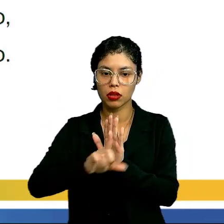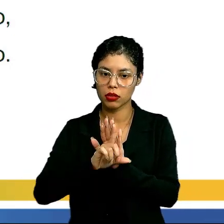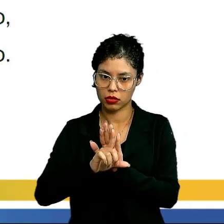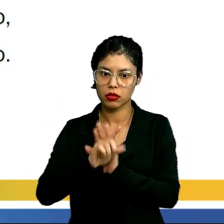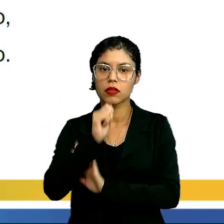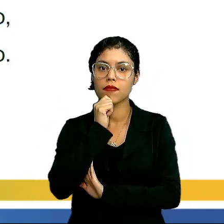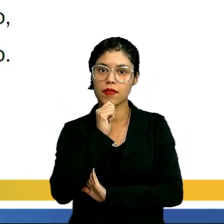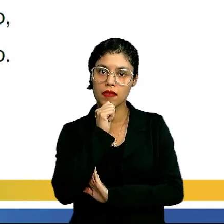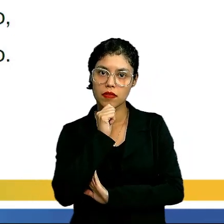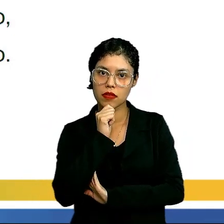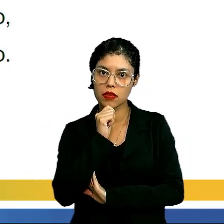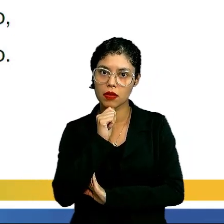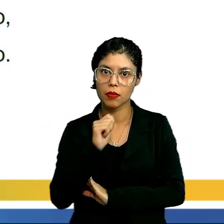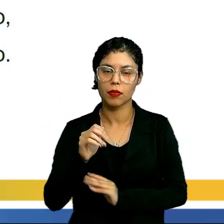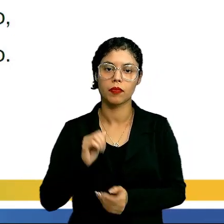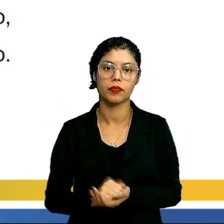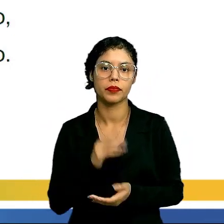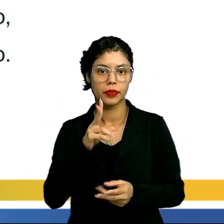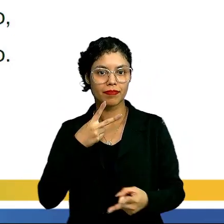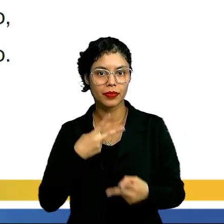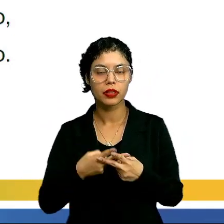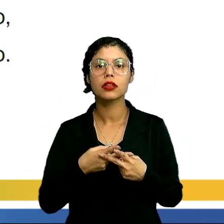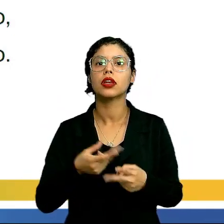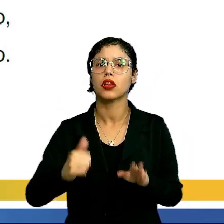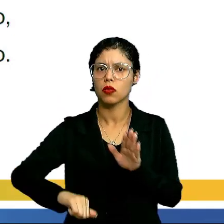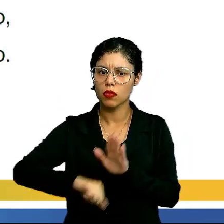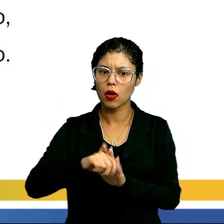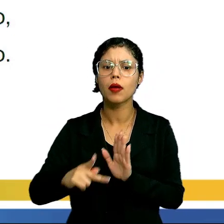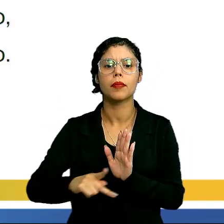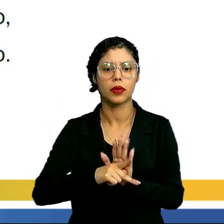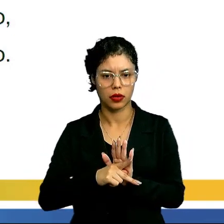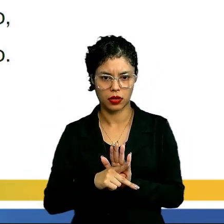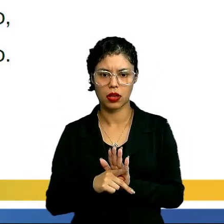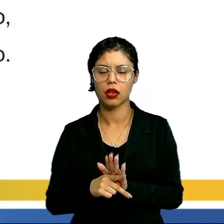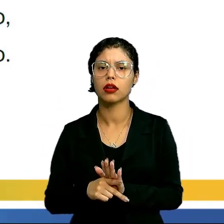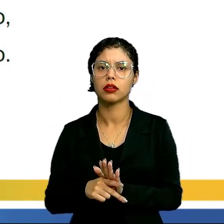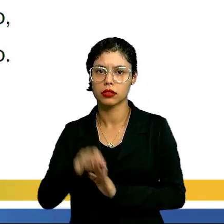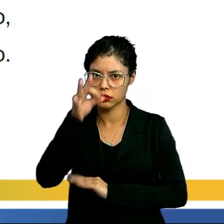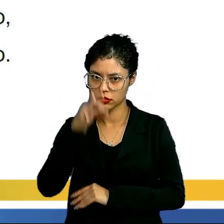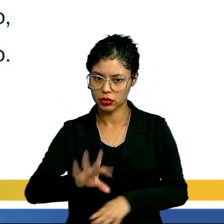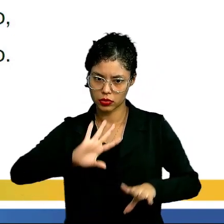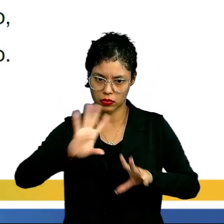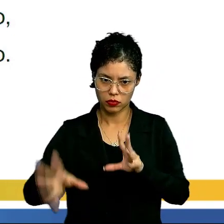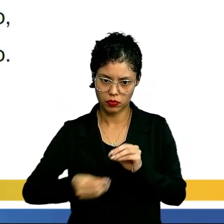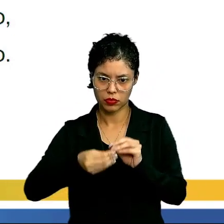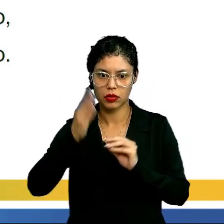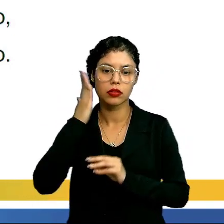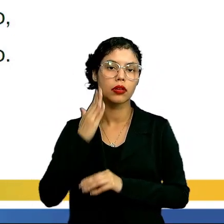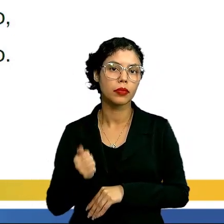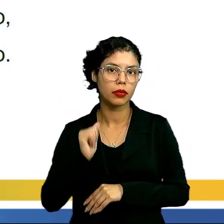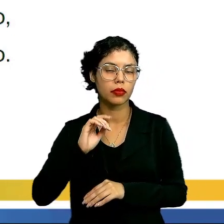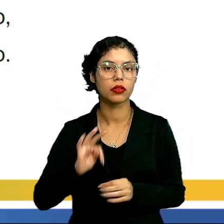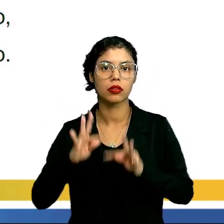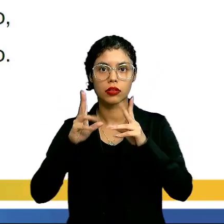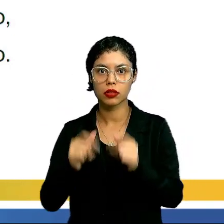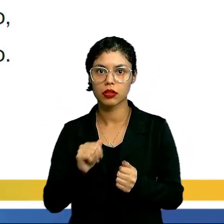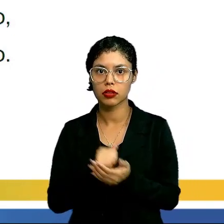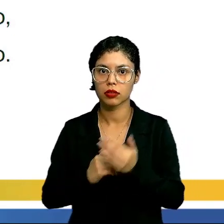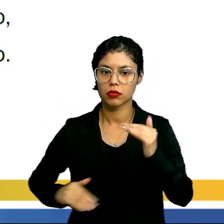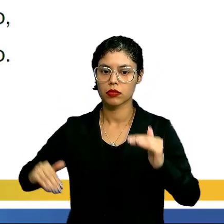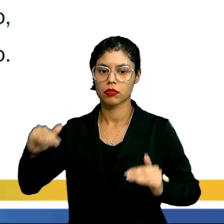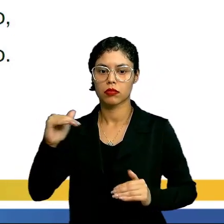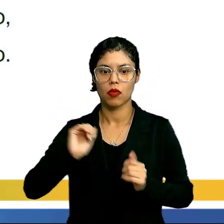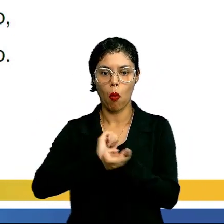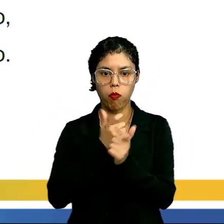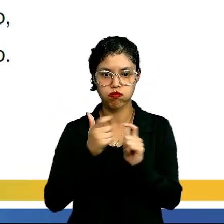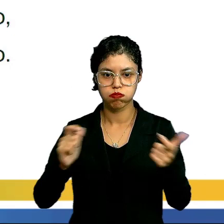para pegar esse bandido, prender e ele cumprir a pena de forma completa. Porque nós sabemos que existe uma